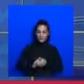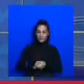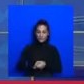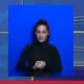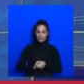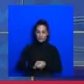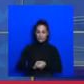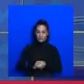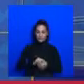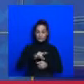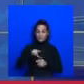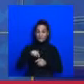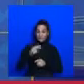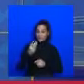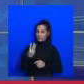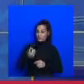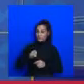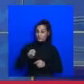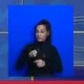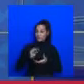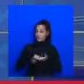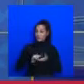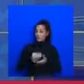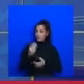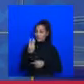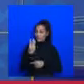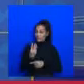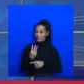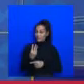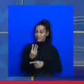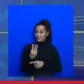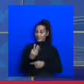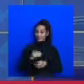25. Foram sorteados 3 números, faltam 3.